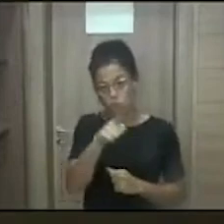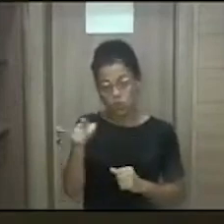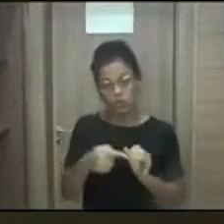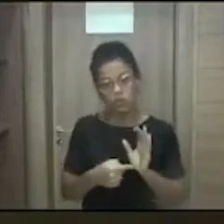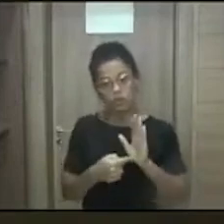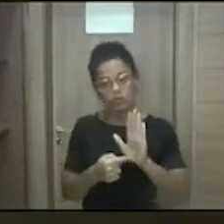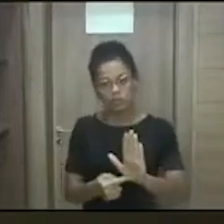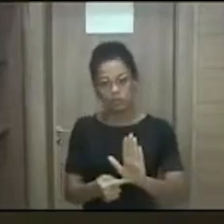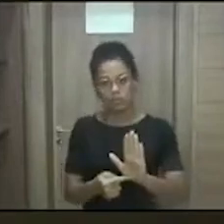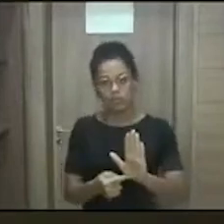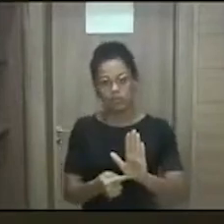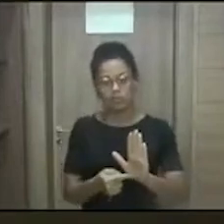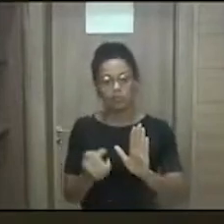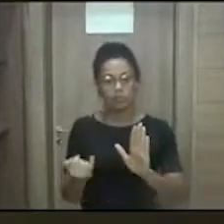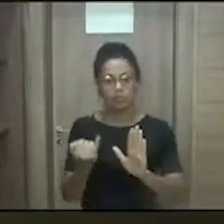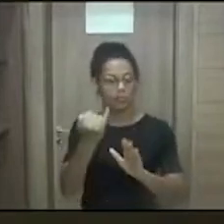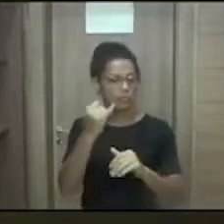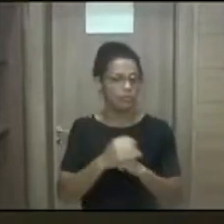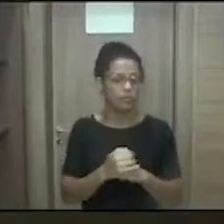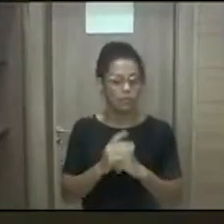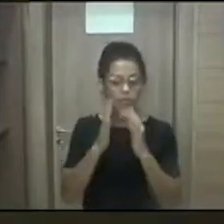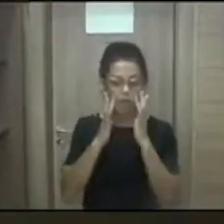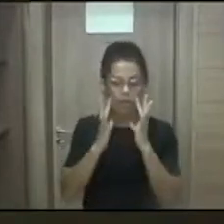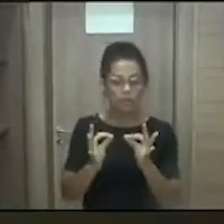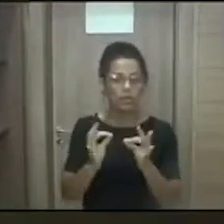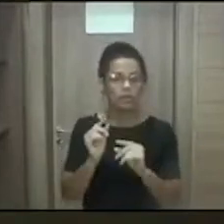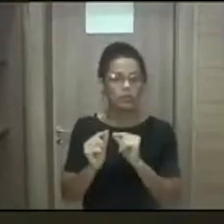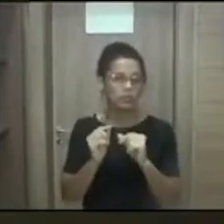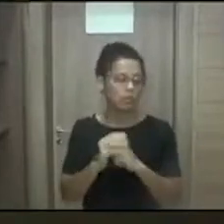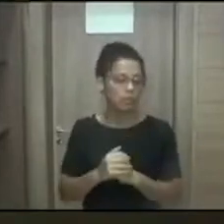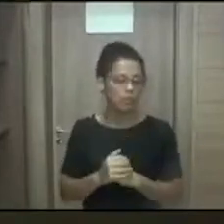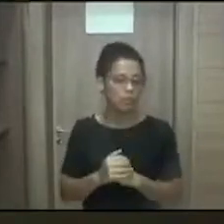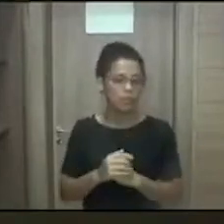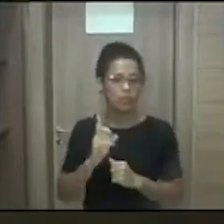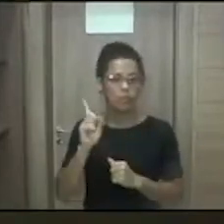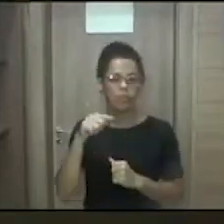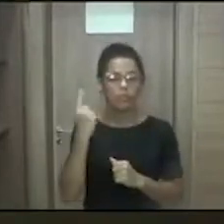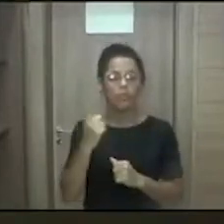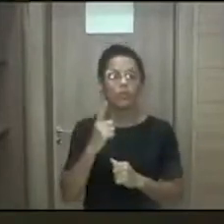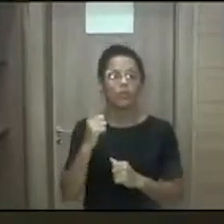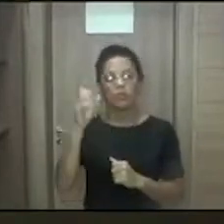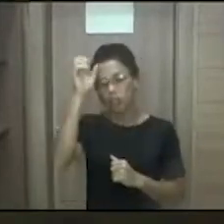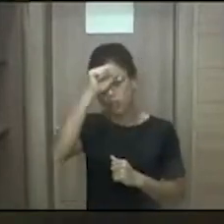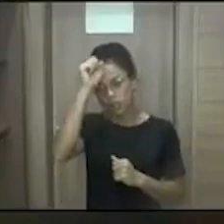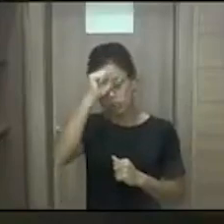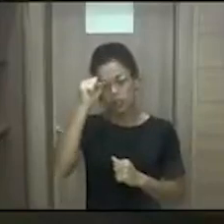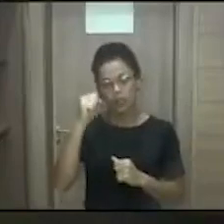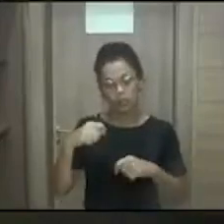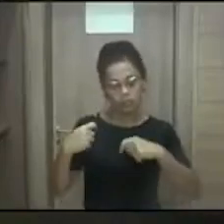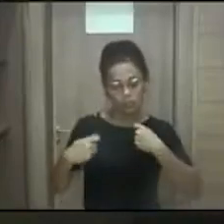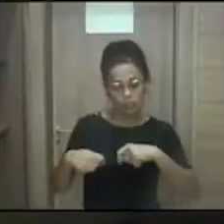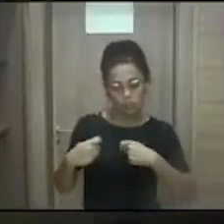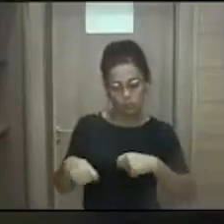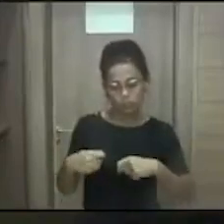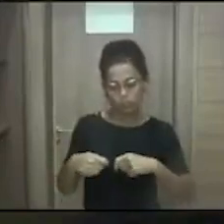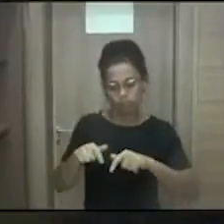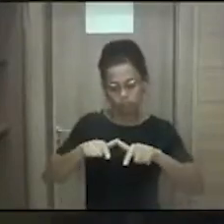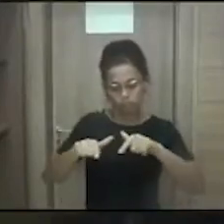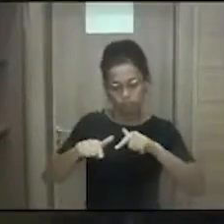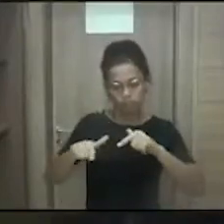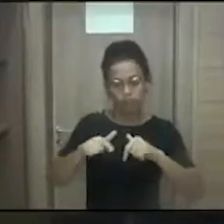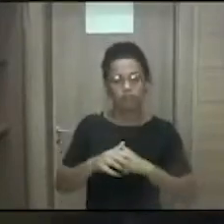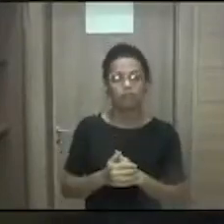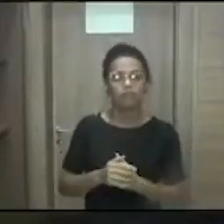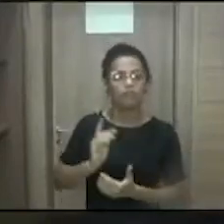de necessidade real. Isso me chama atenção, principalmente planejamento de gestão, que a gente sempre aprende da necessidade de trabalhar essa